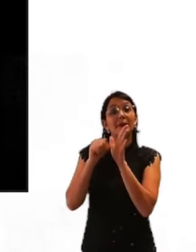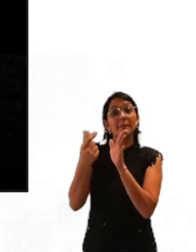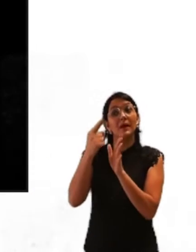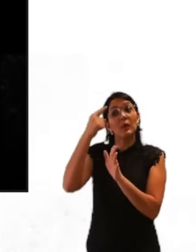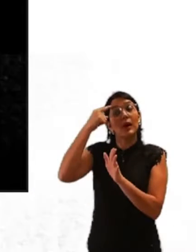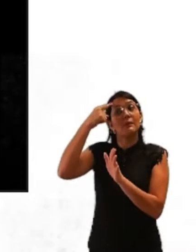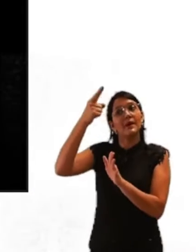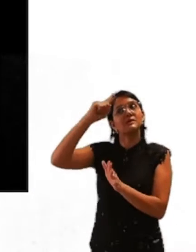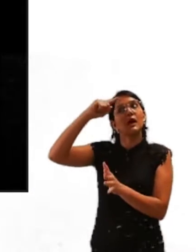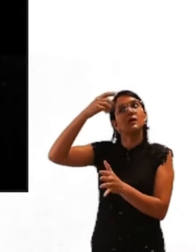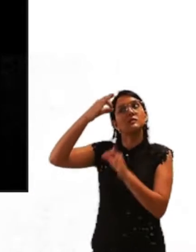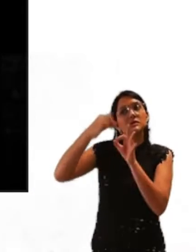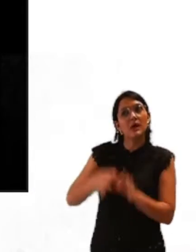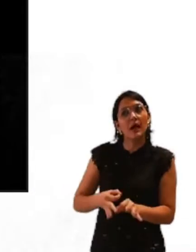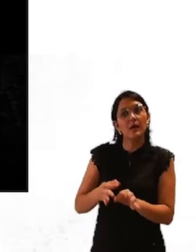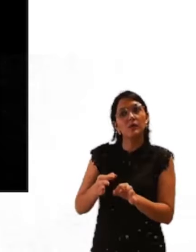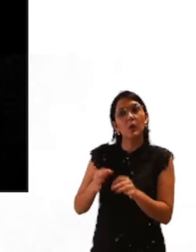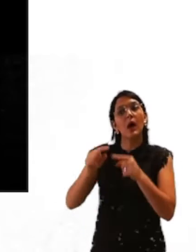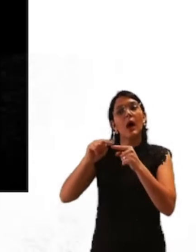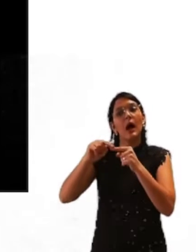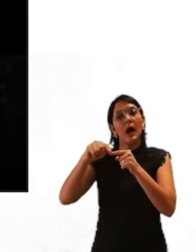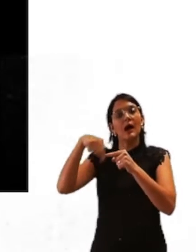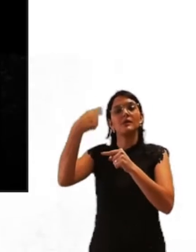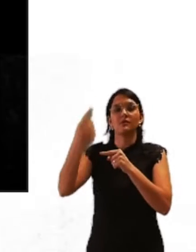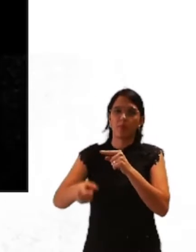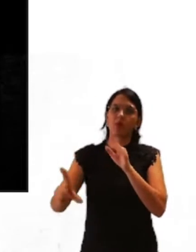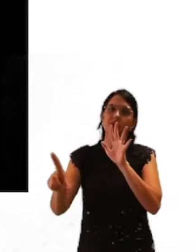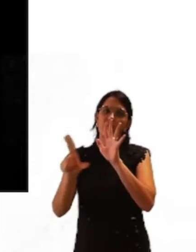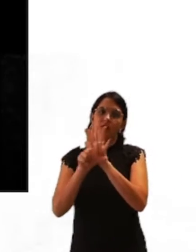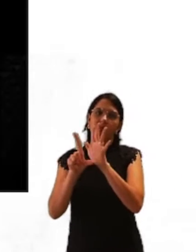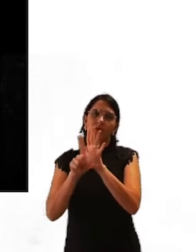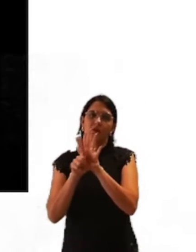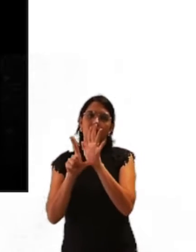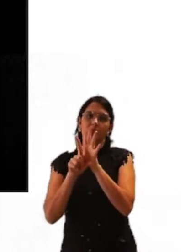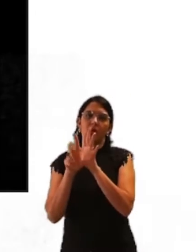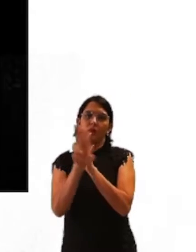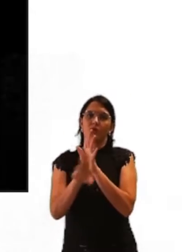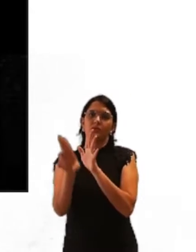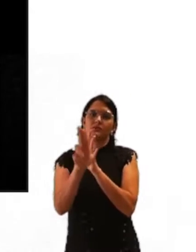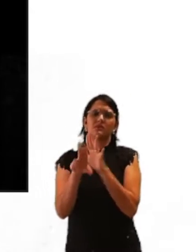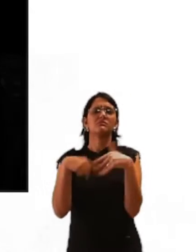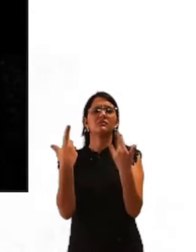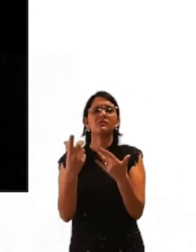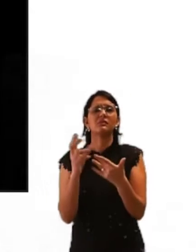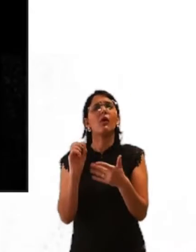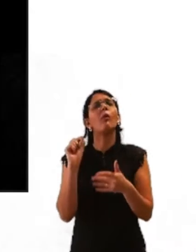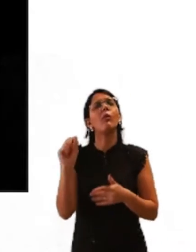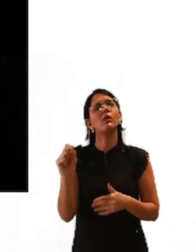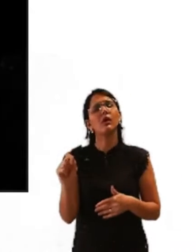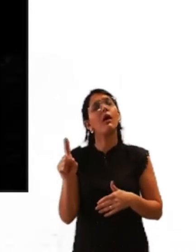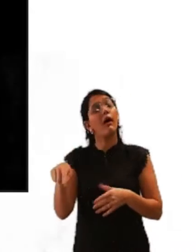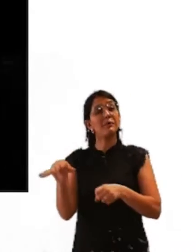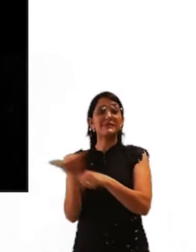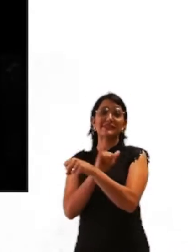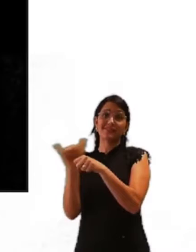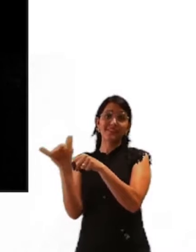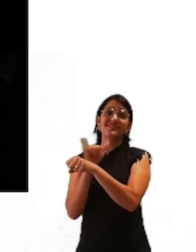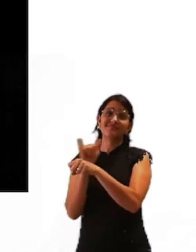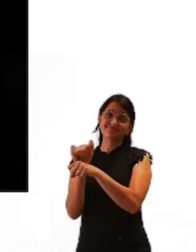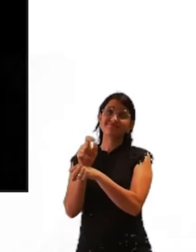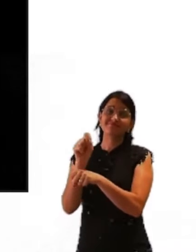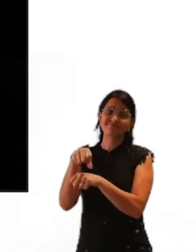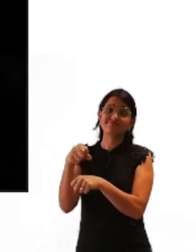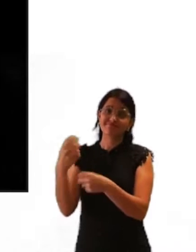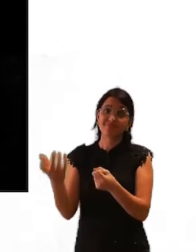só depois vou buscar apoio na lei. Ou seja, o que que é isso, né? É uma estratégia. É uma